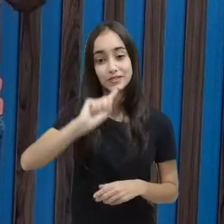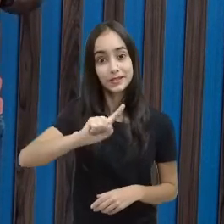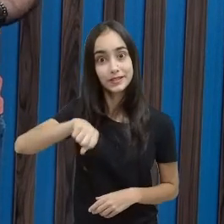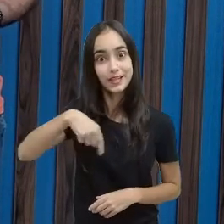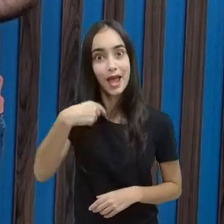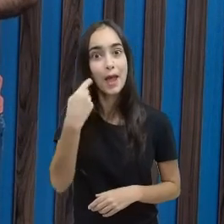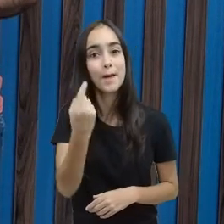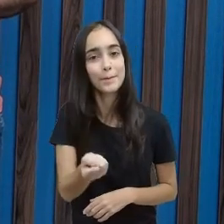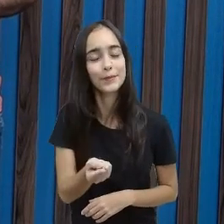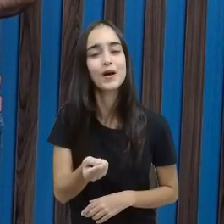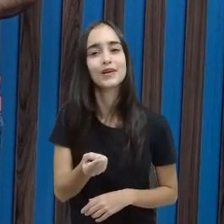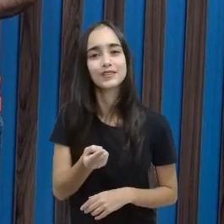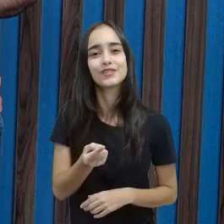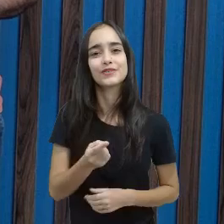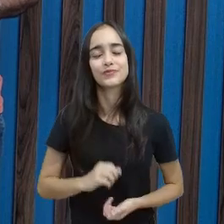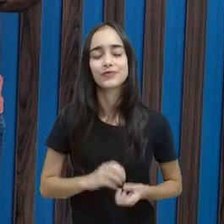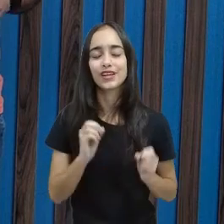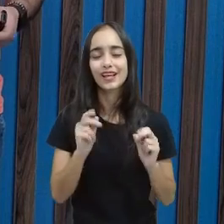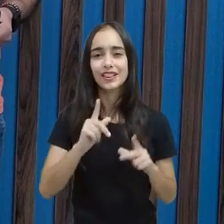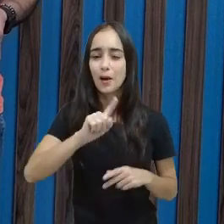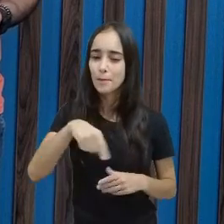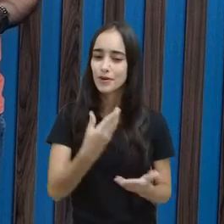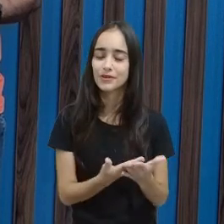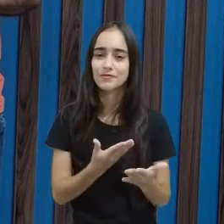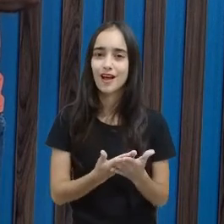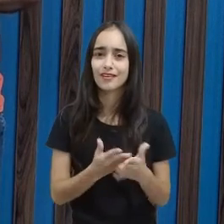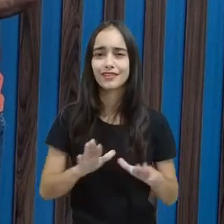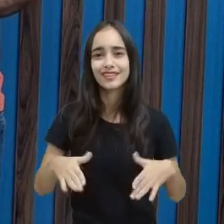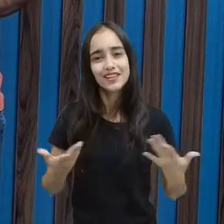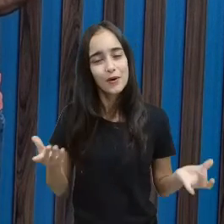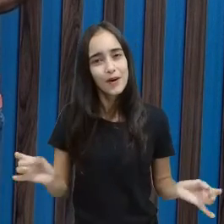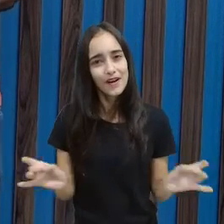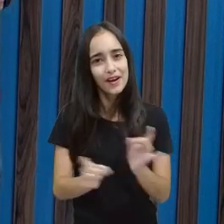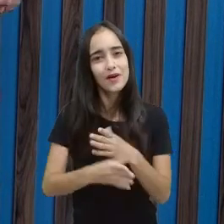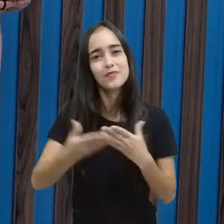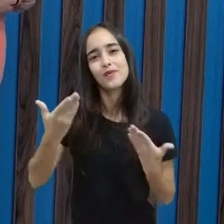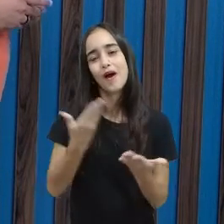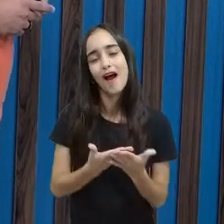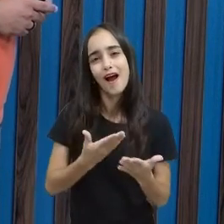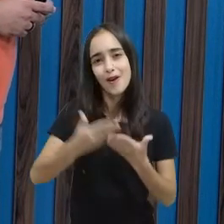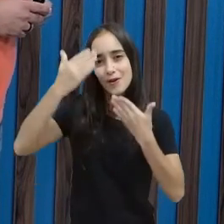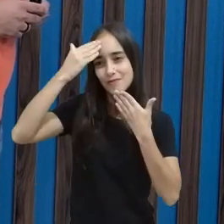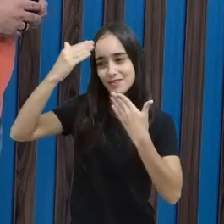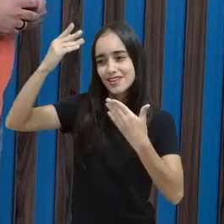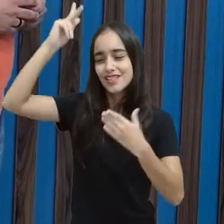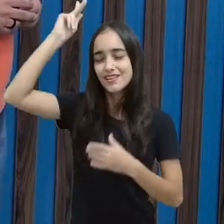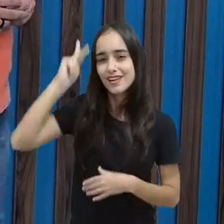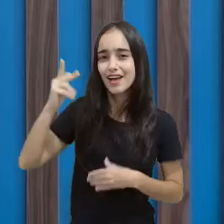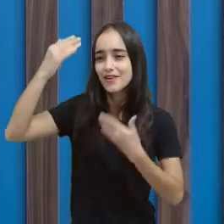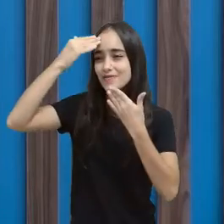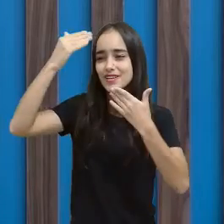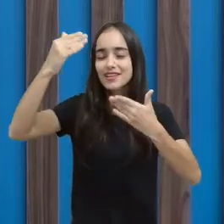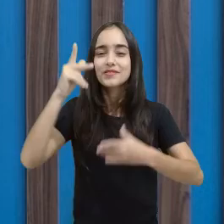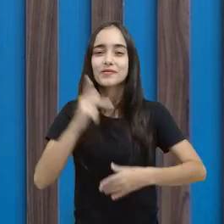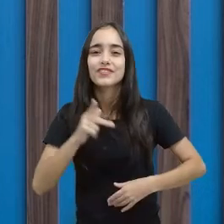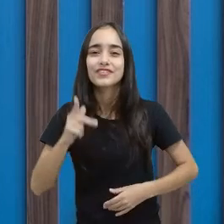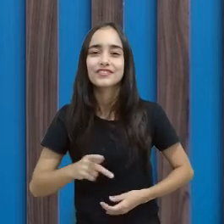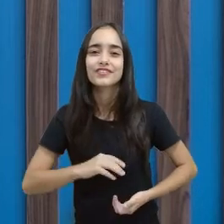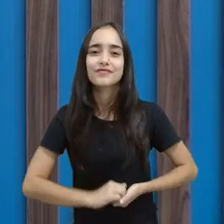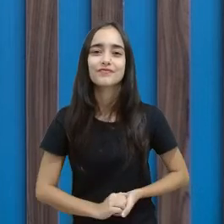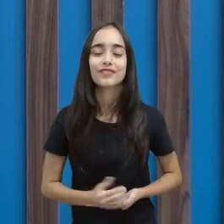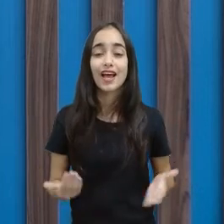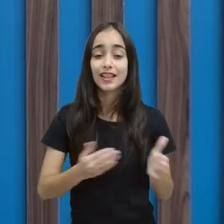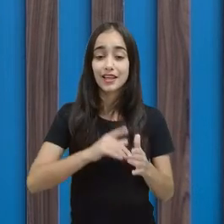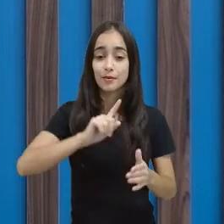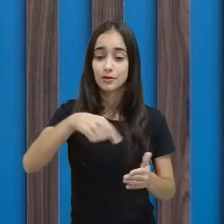falar a partir da próxima aula. Então é isso, gente. Valeu, Karen. Valeu, professor Geórgio. Valeu, meu povo. Até